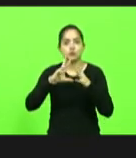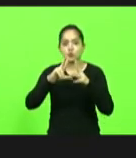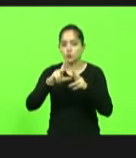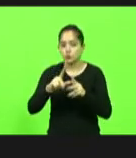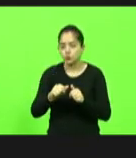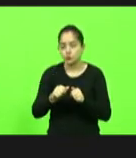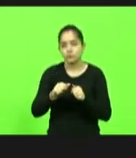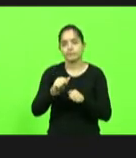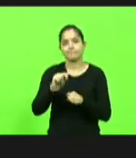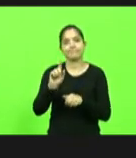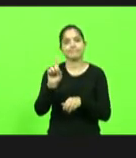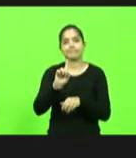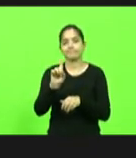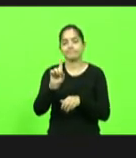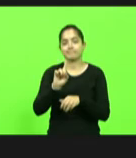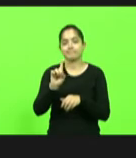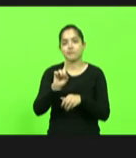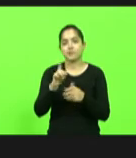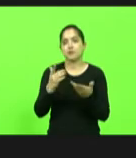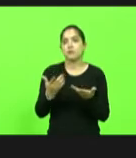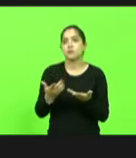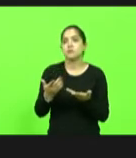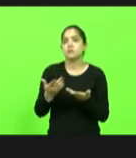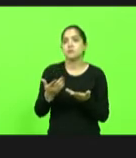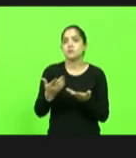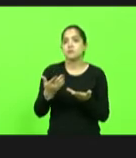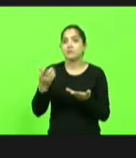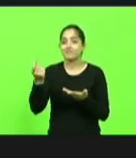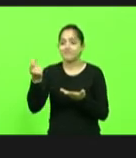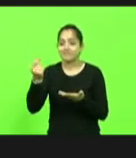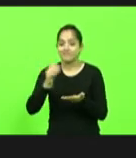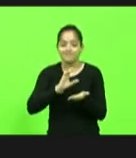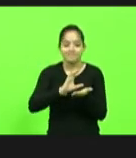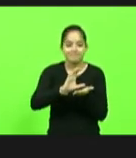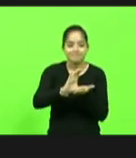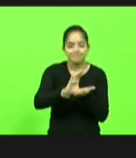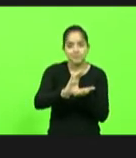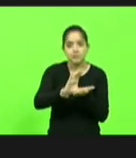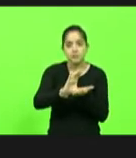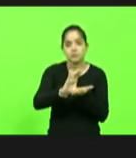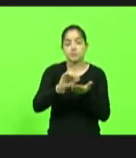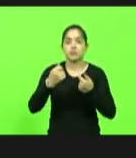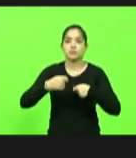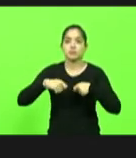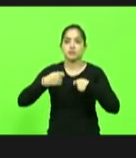totalidade, porque sem investimento